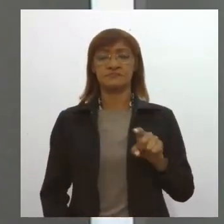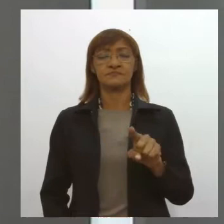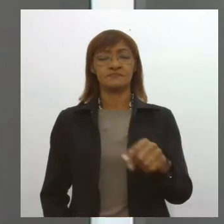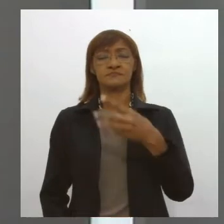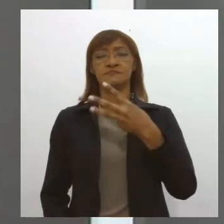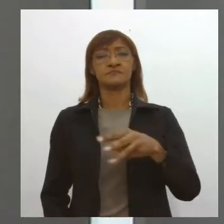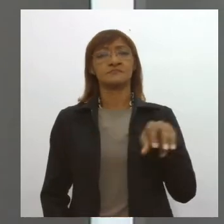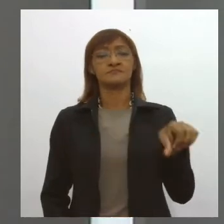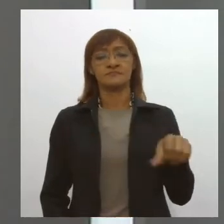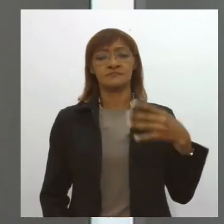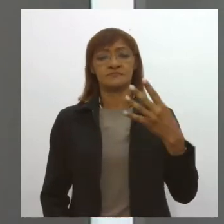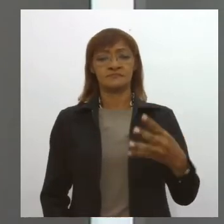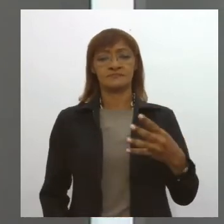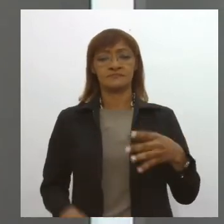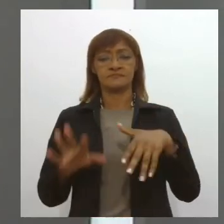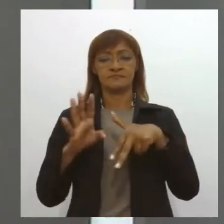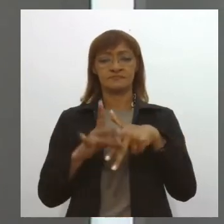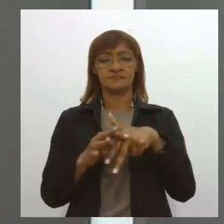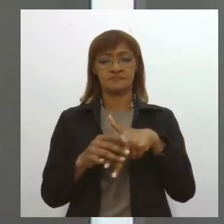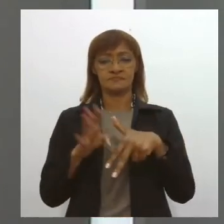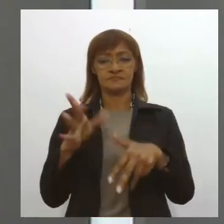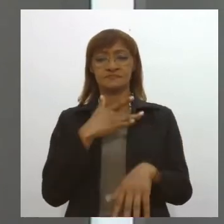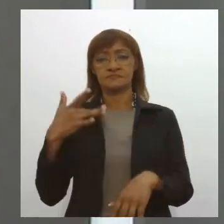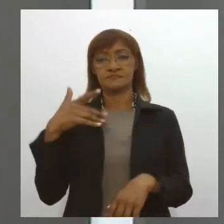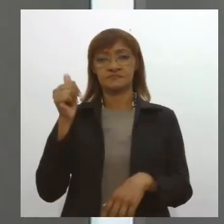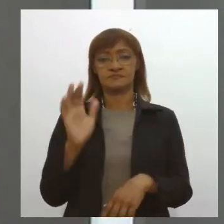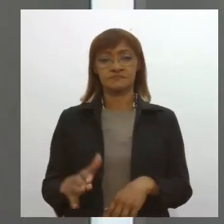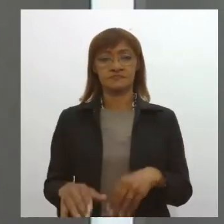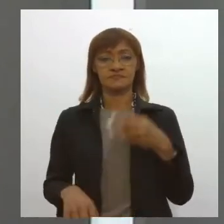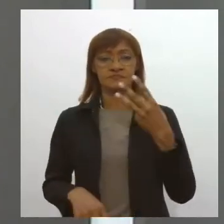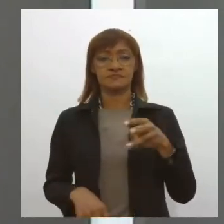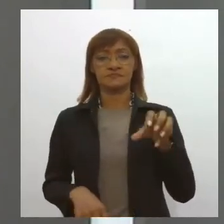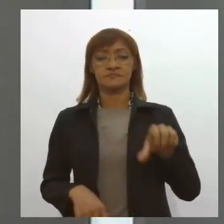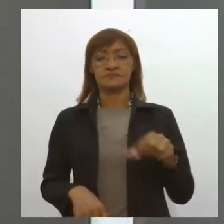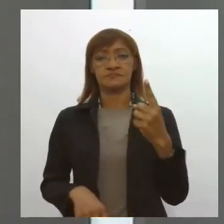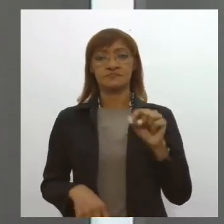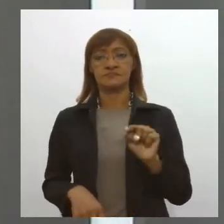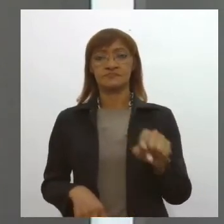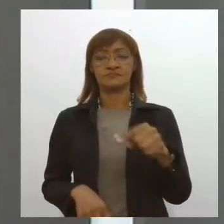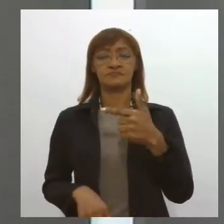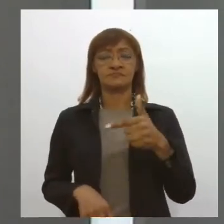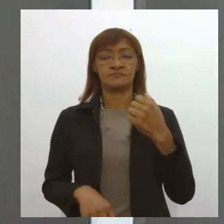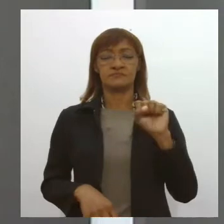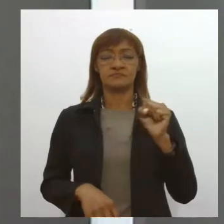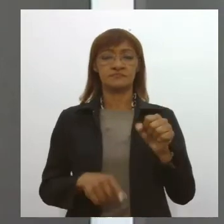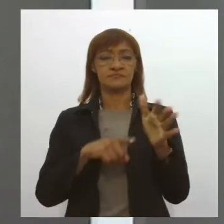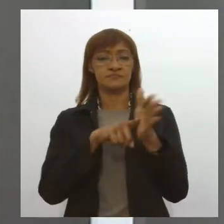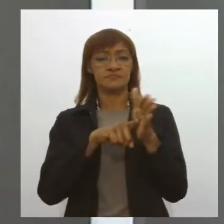169.394 pacientes foram curados. Foram realizados 391.028 exames e